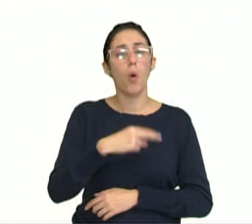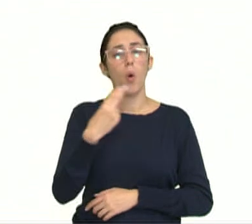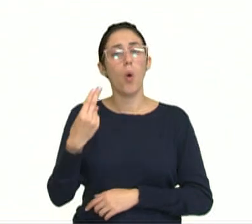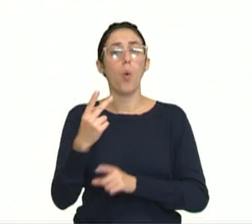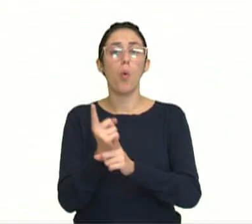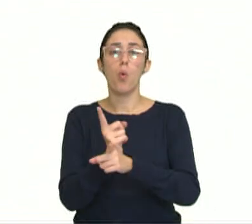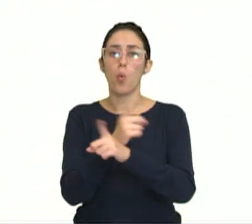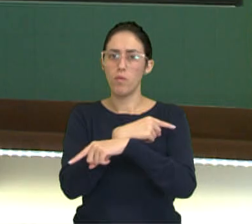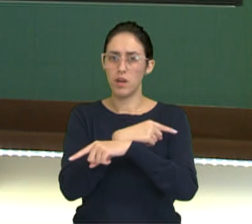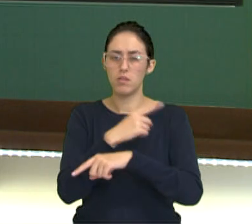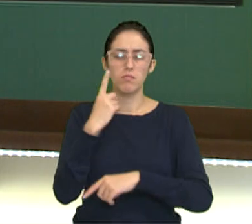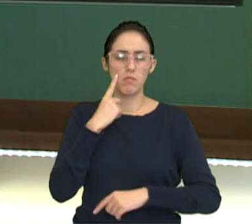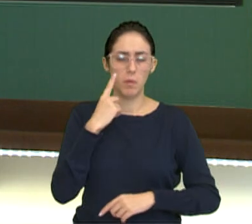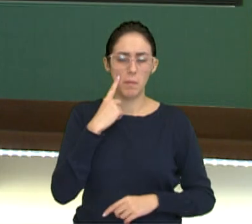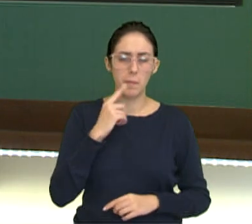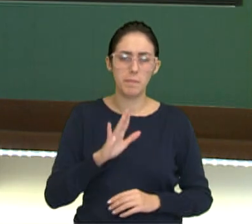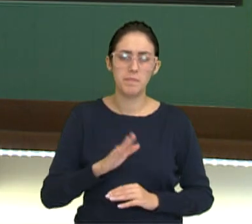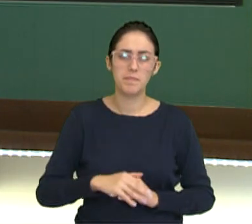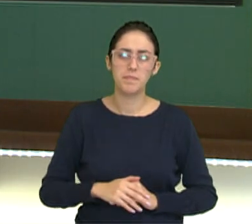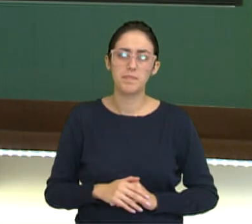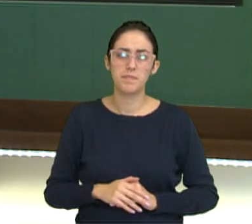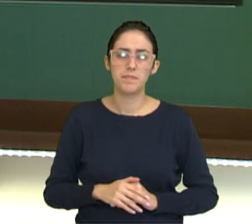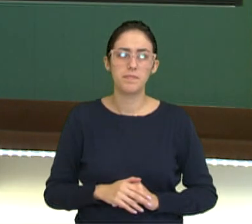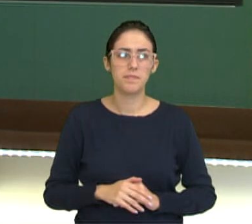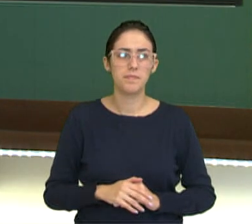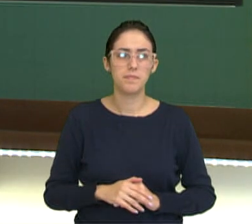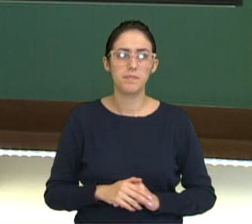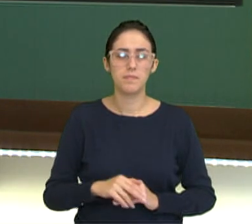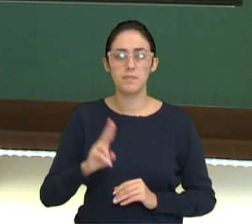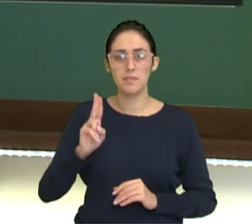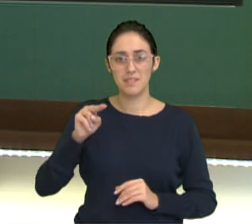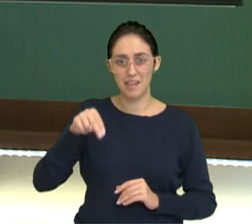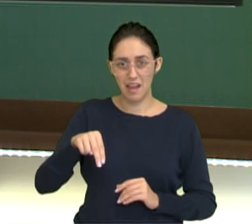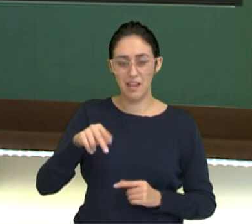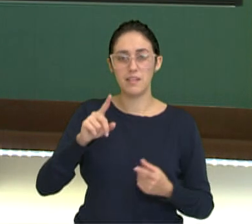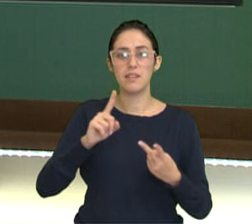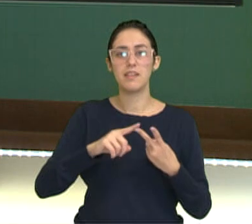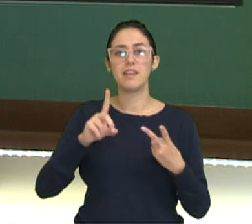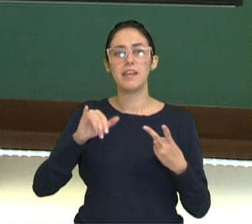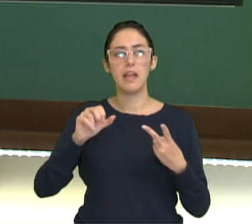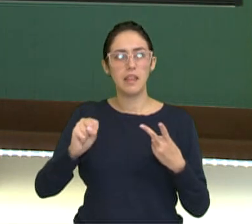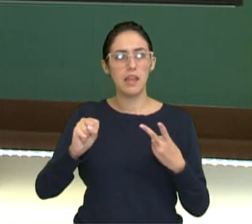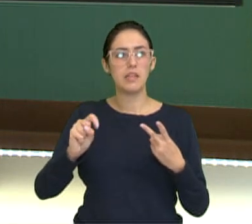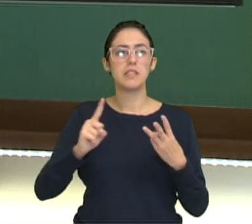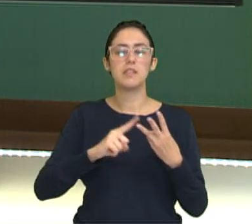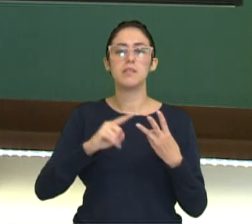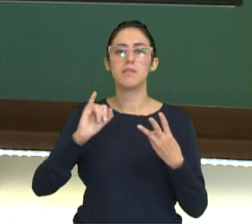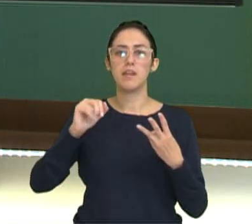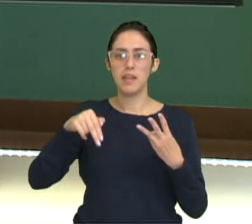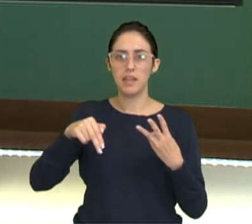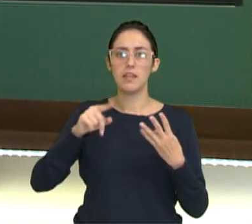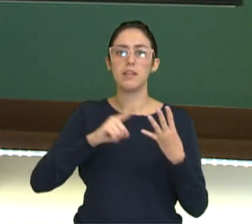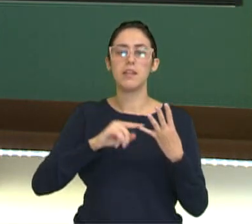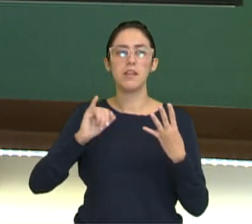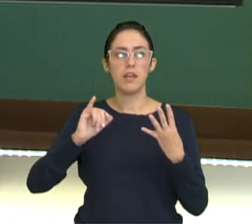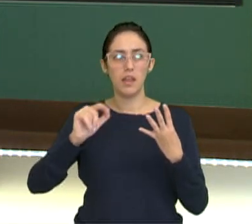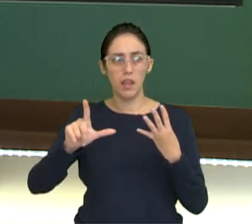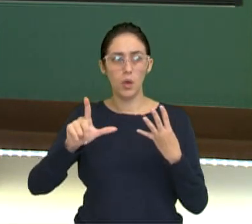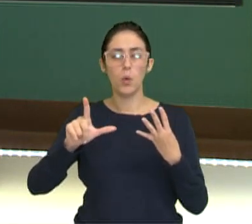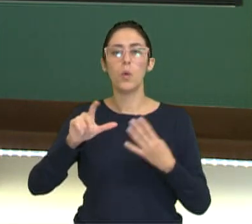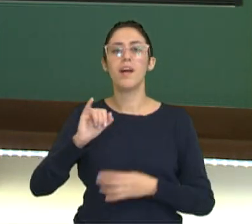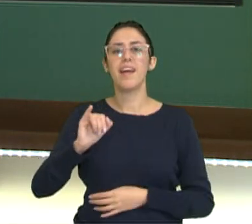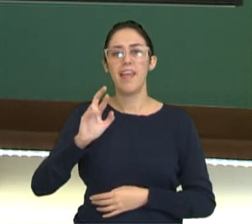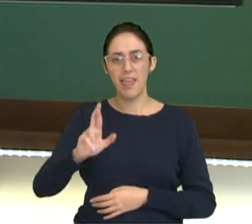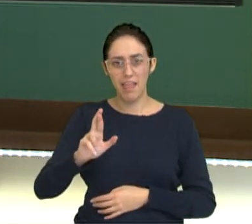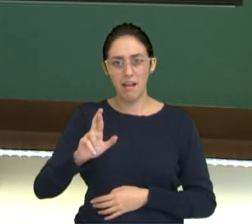por exemplo, olha, o an, this, in, il, and im, ok? São prefixos que a gente